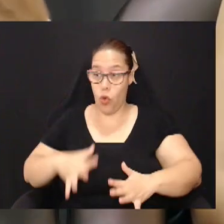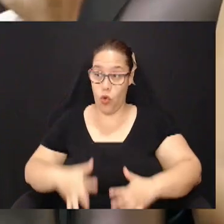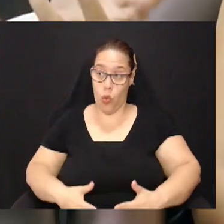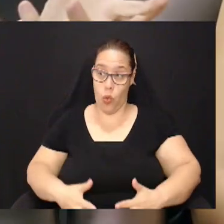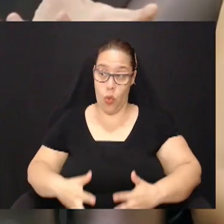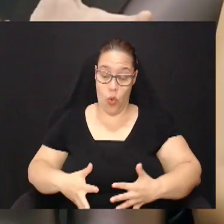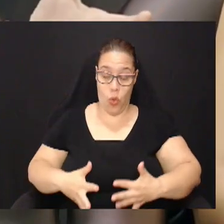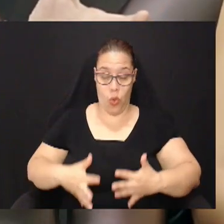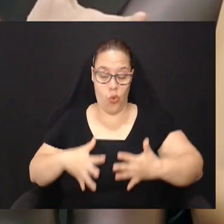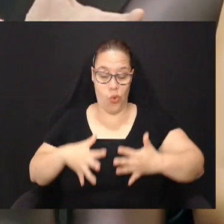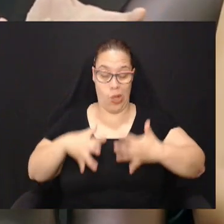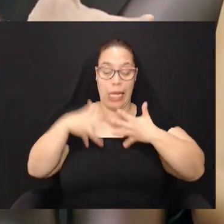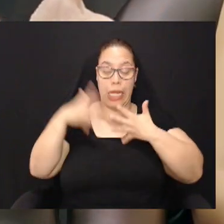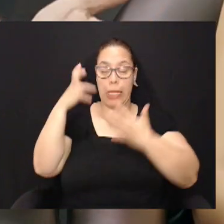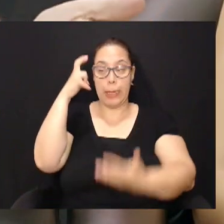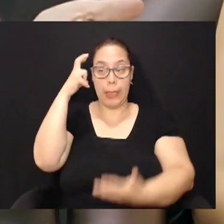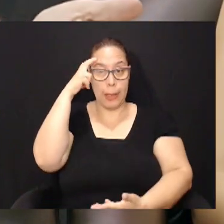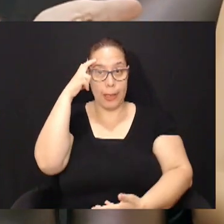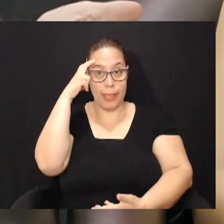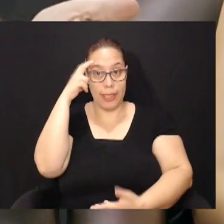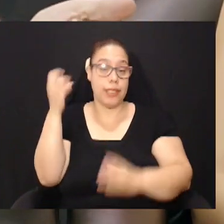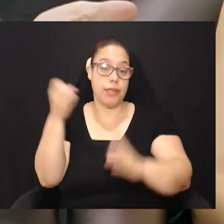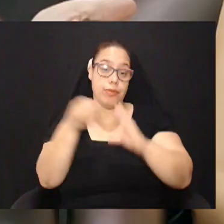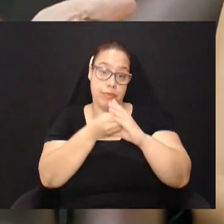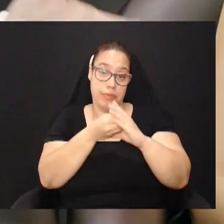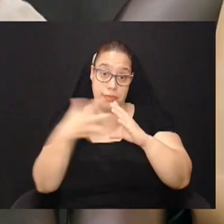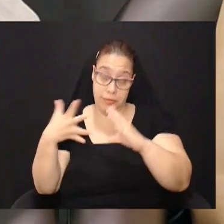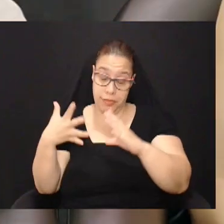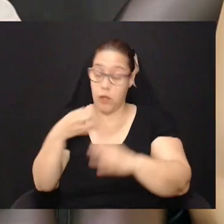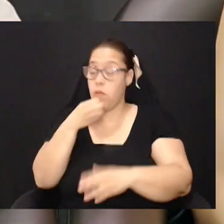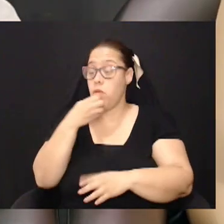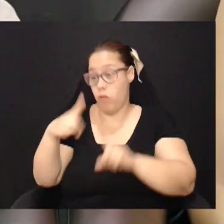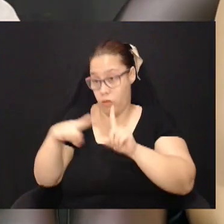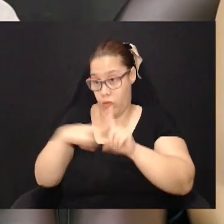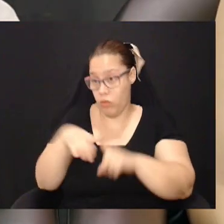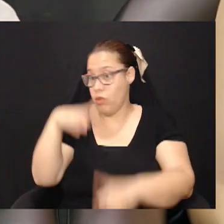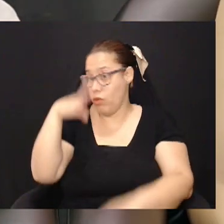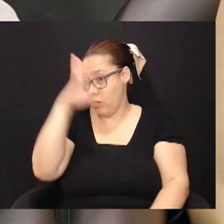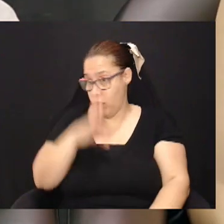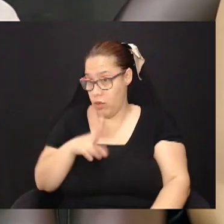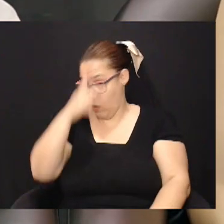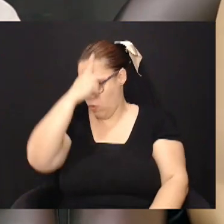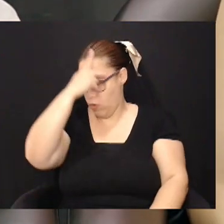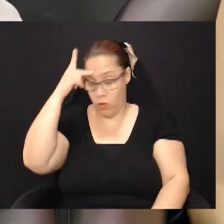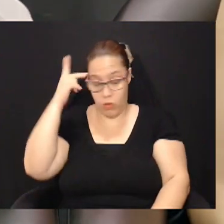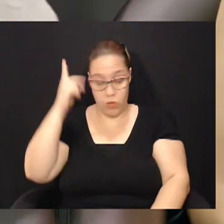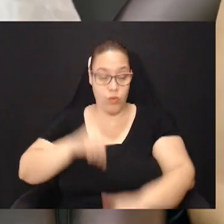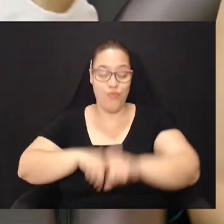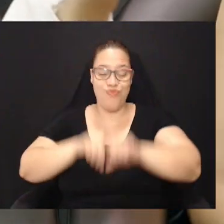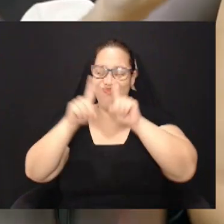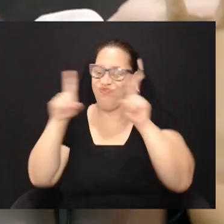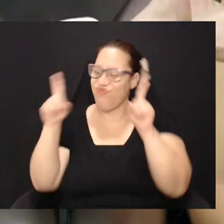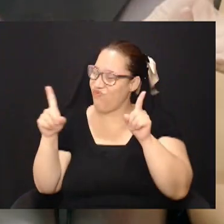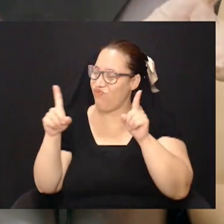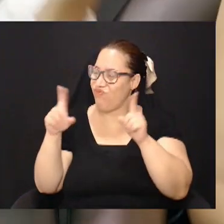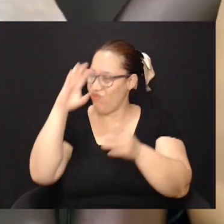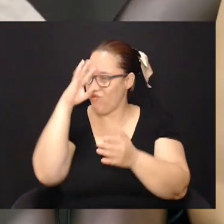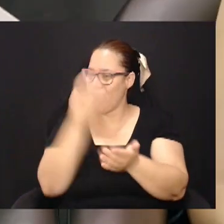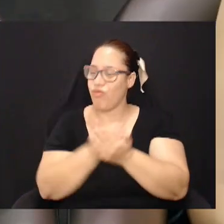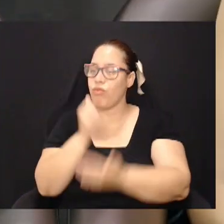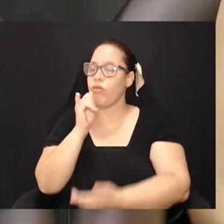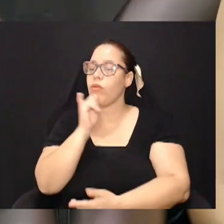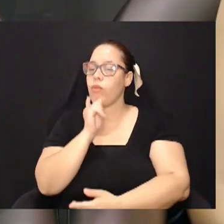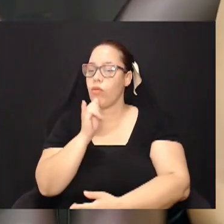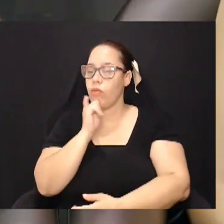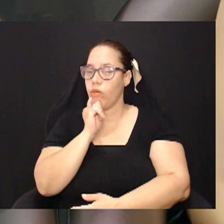cultura, né? Acho que essa é uma característica muito positiva do brasileiro, né? Sim. Mas acredito que, por exemplo, o filme do